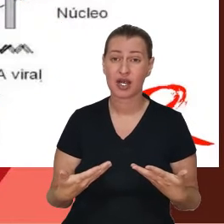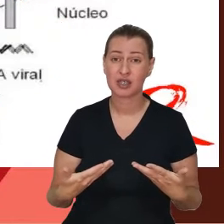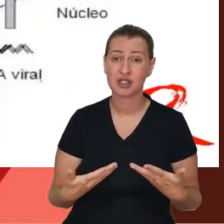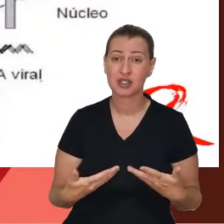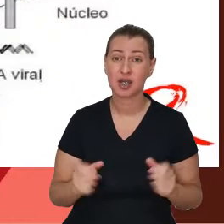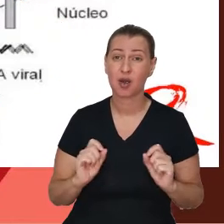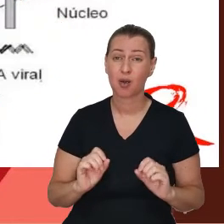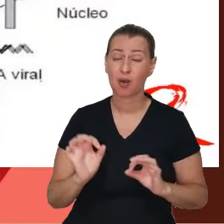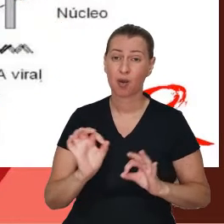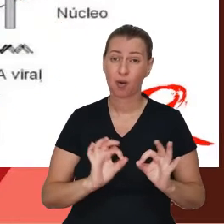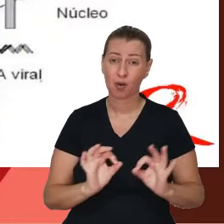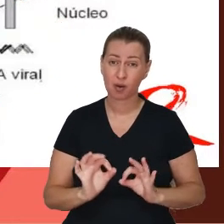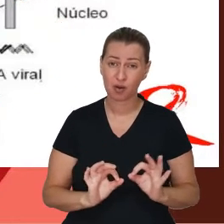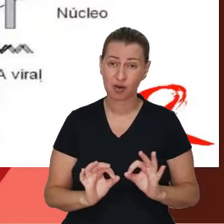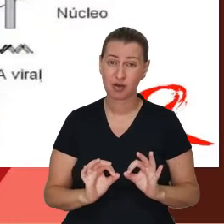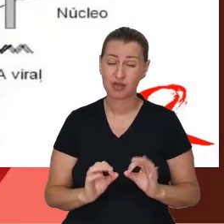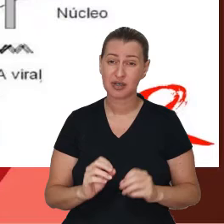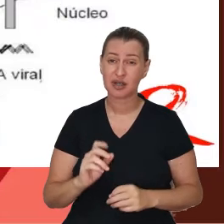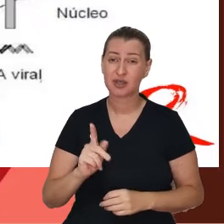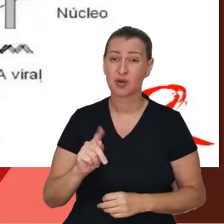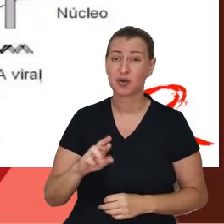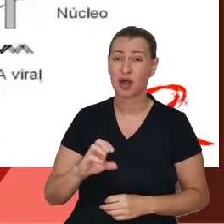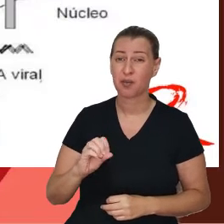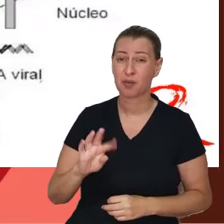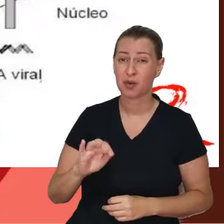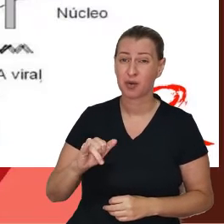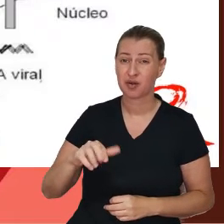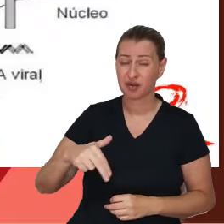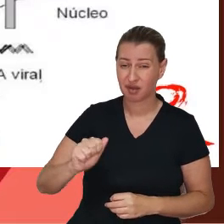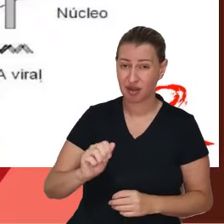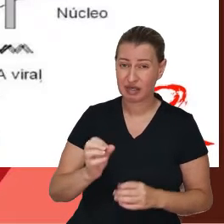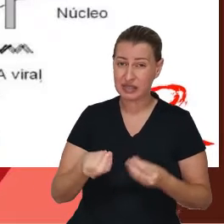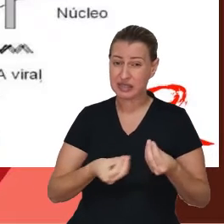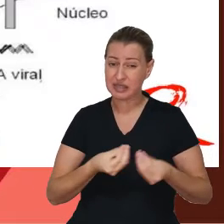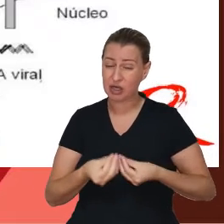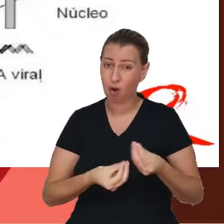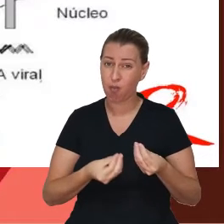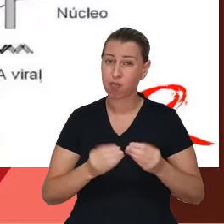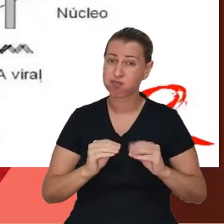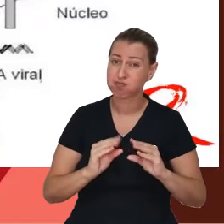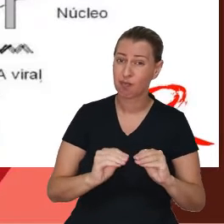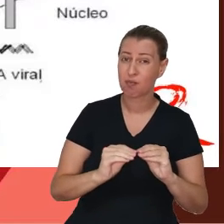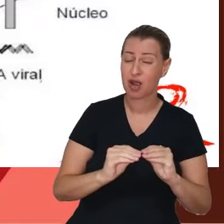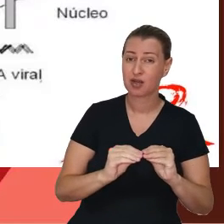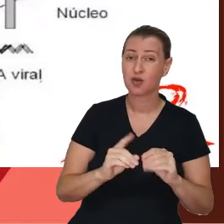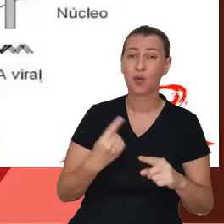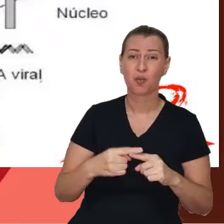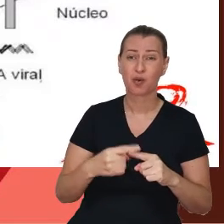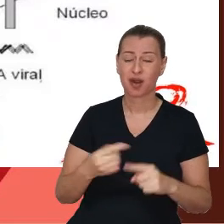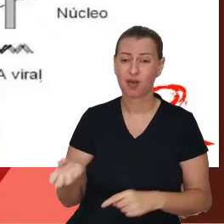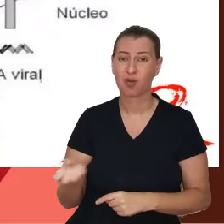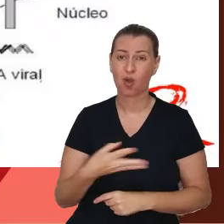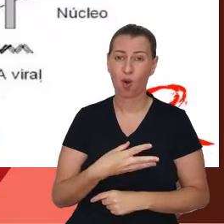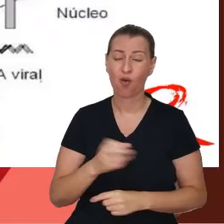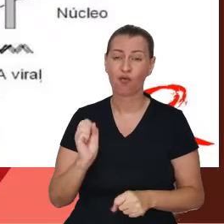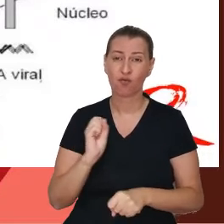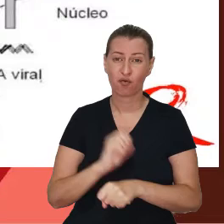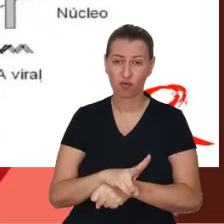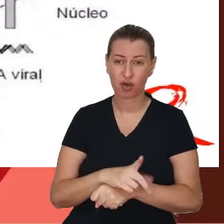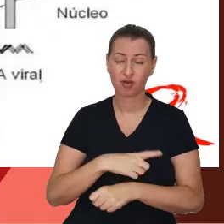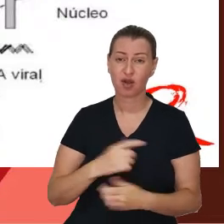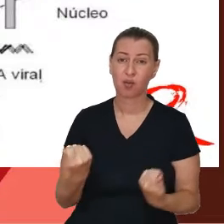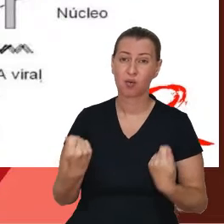ela matura as proteínas virais desse novo vírus, que fazem com que ele tenha potencial